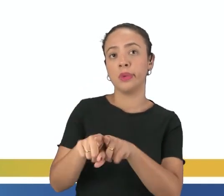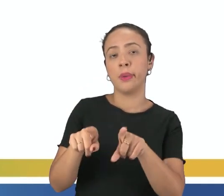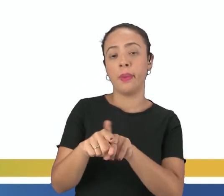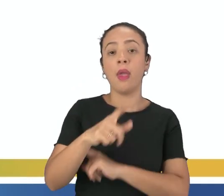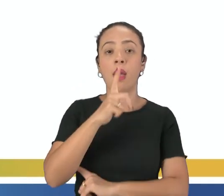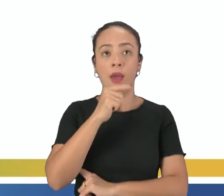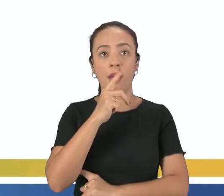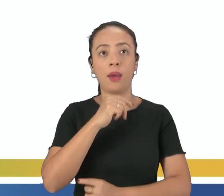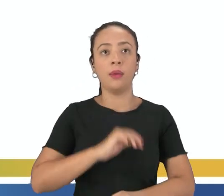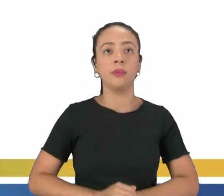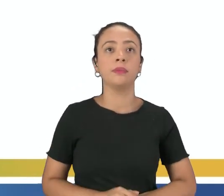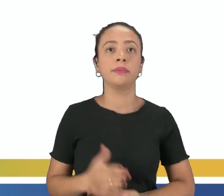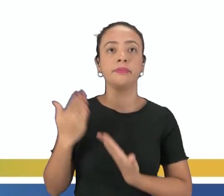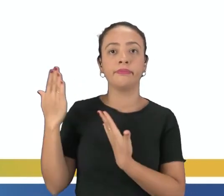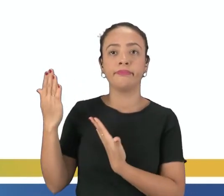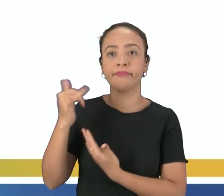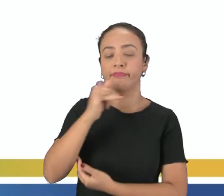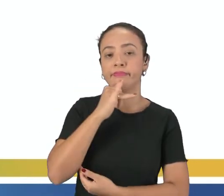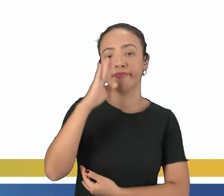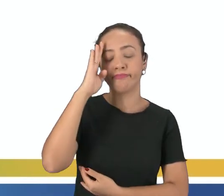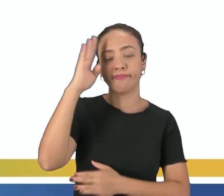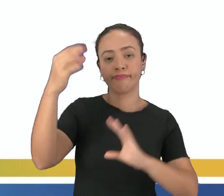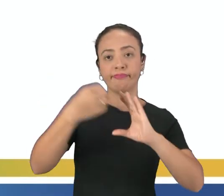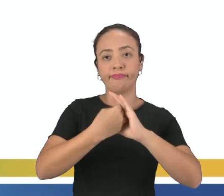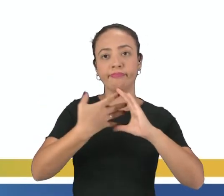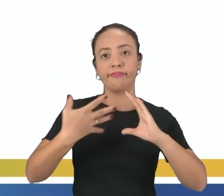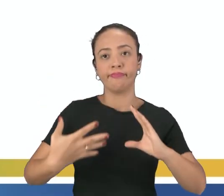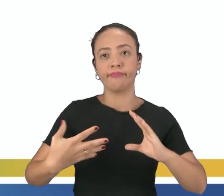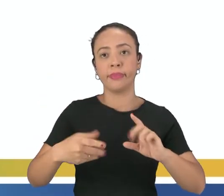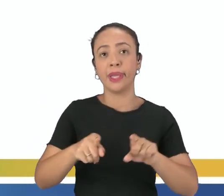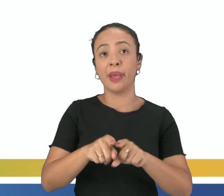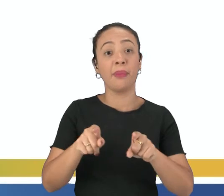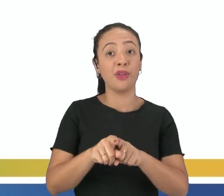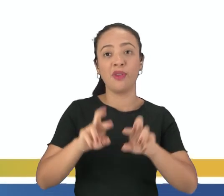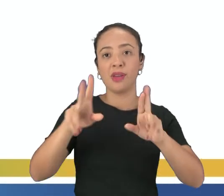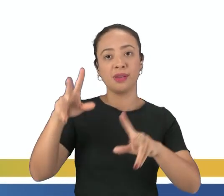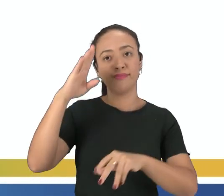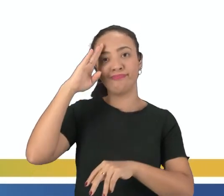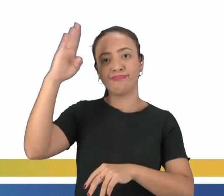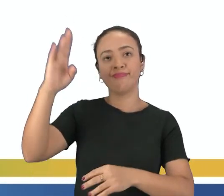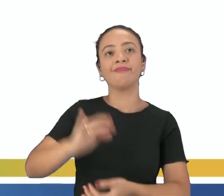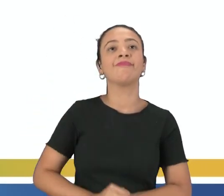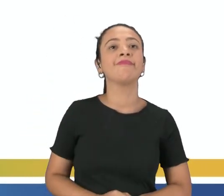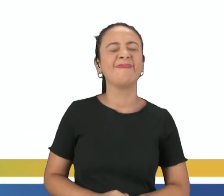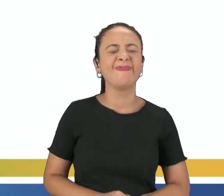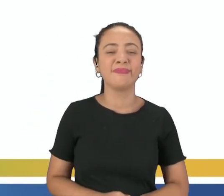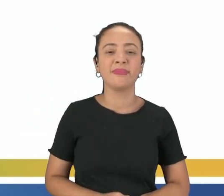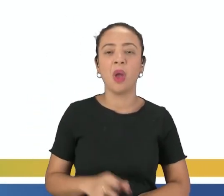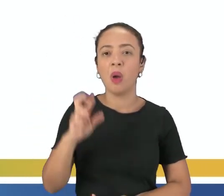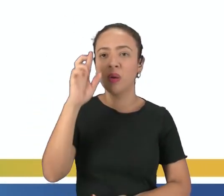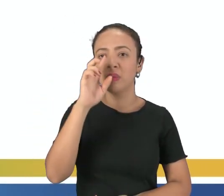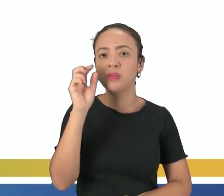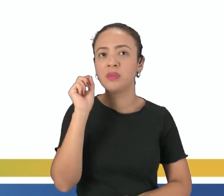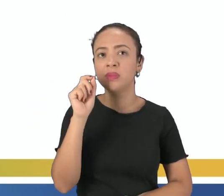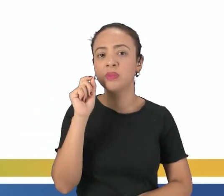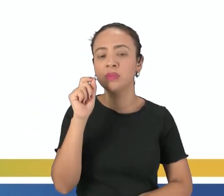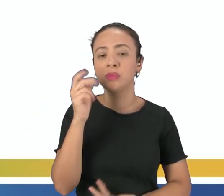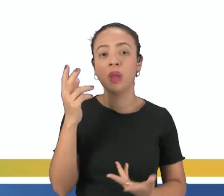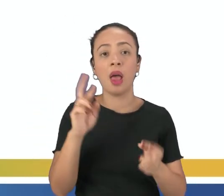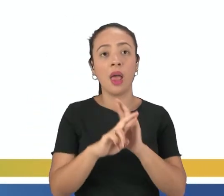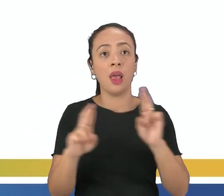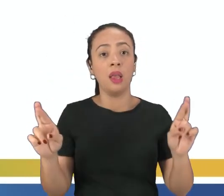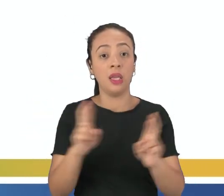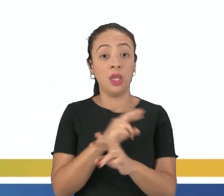CO mais a água. E aí a gente tem aqui a principal característica e a principal diferença também. Então, o que a gente pode